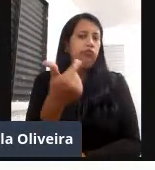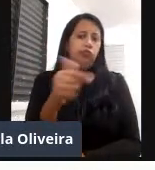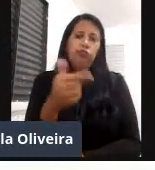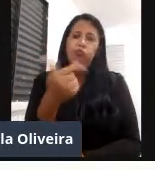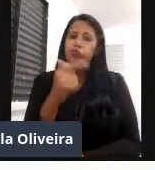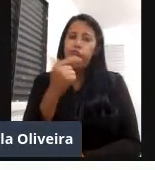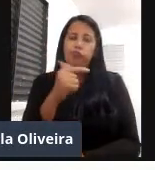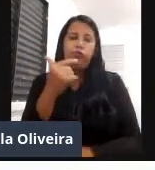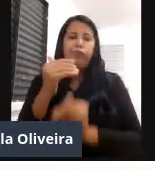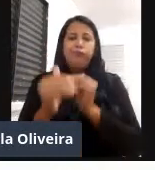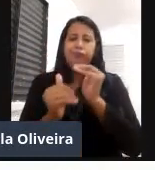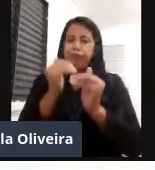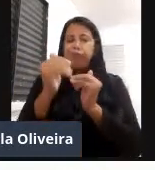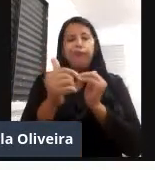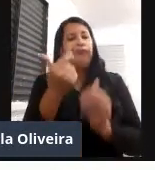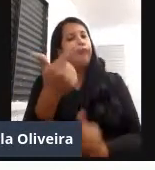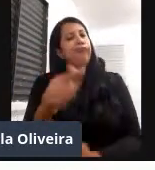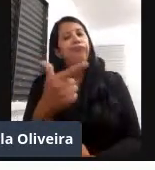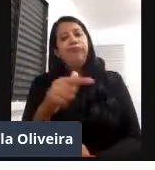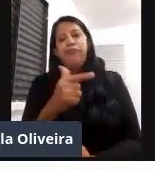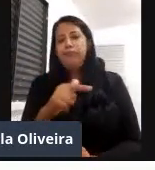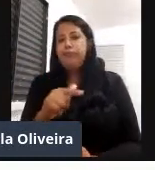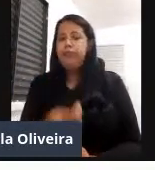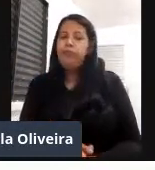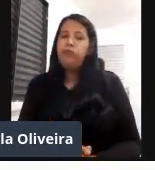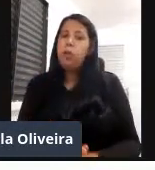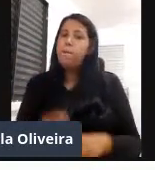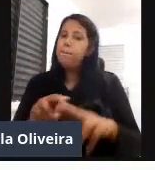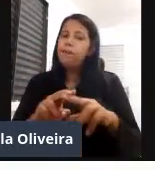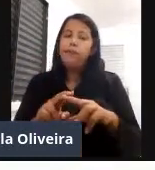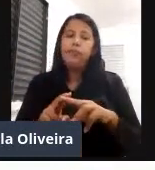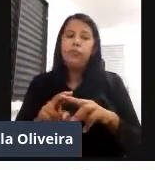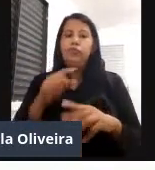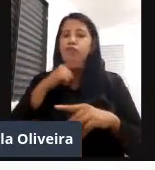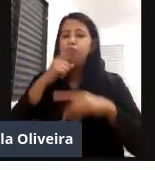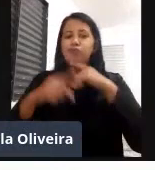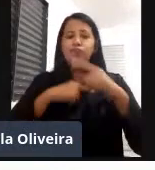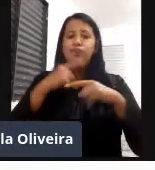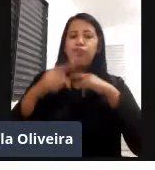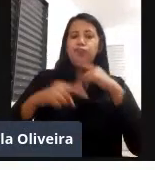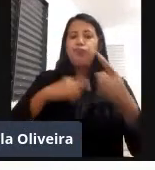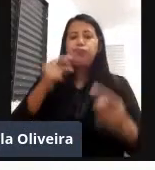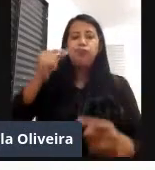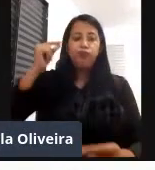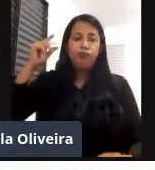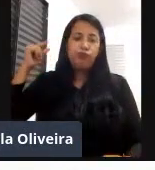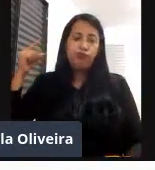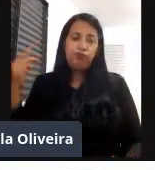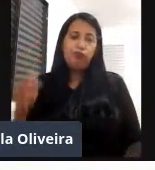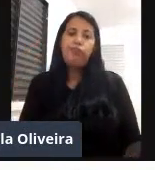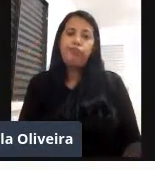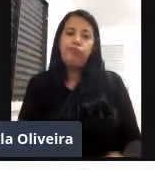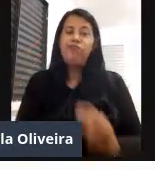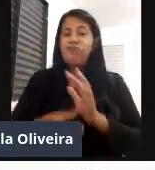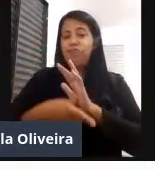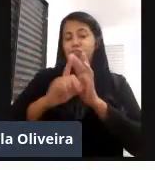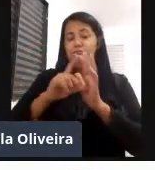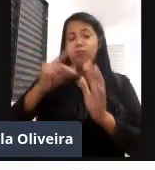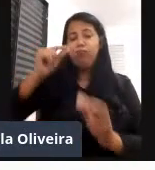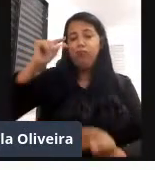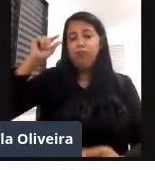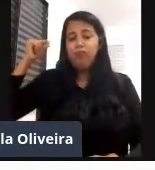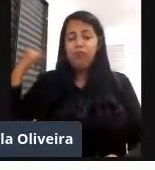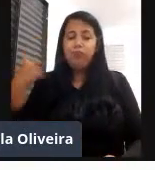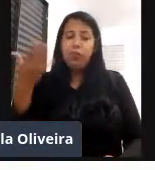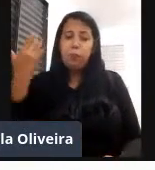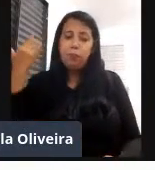para poder fazer essa indexação automática desses recursos. Então, não tinha nada disso. E aí,